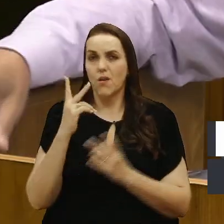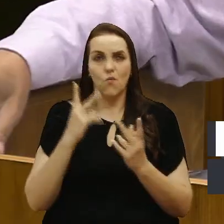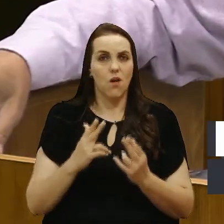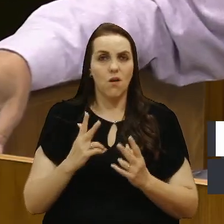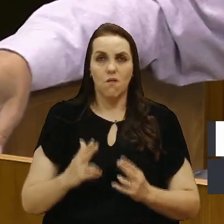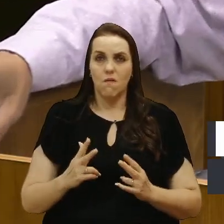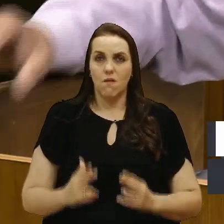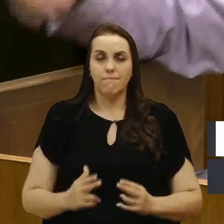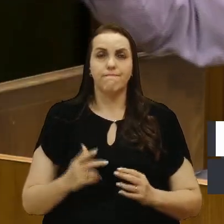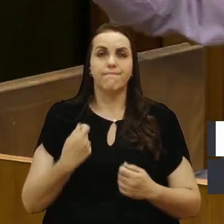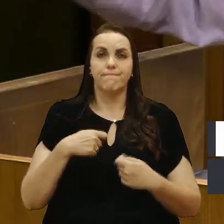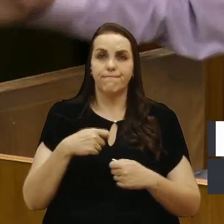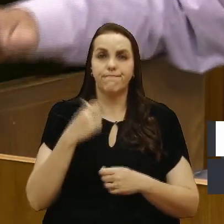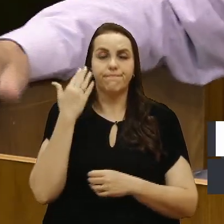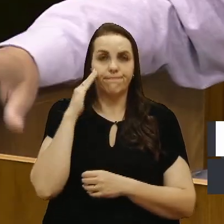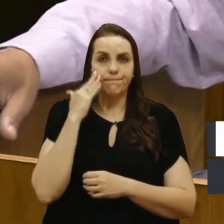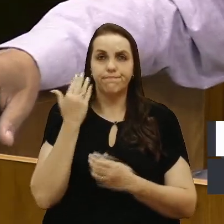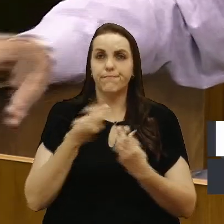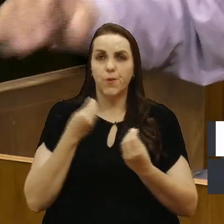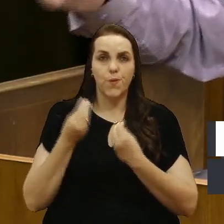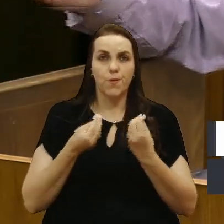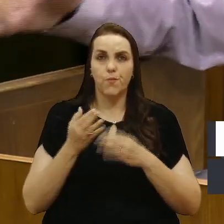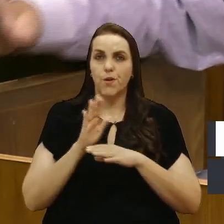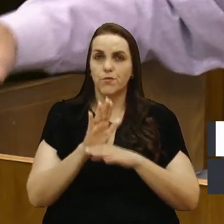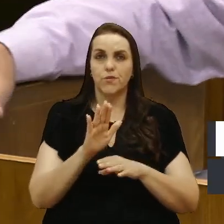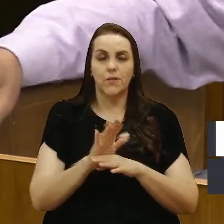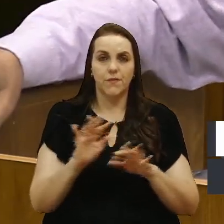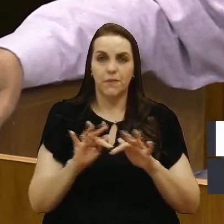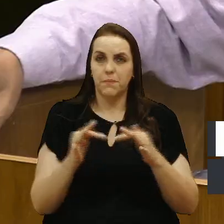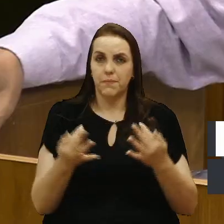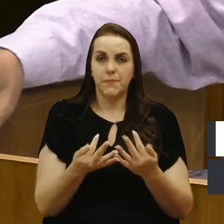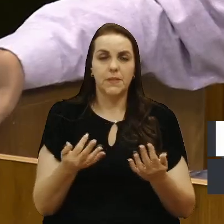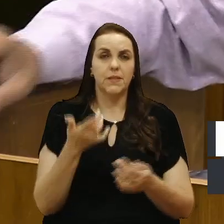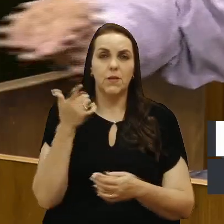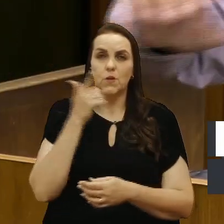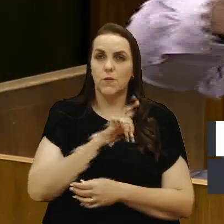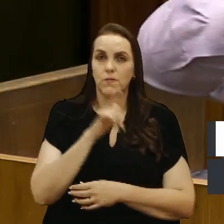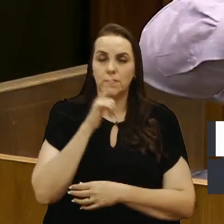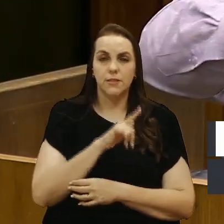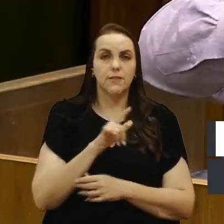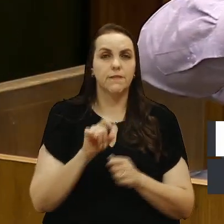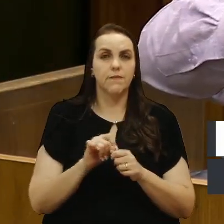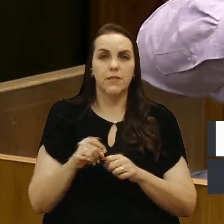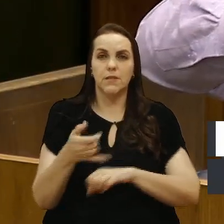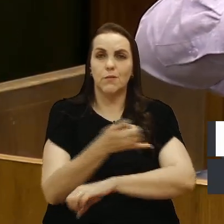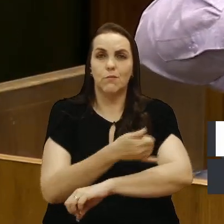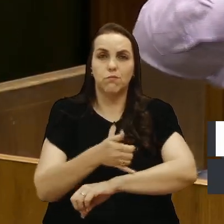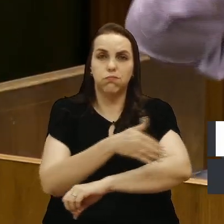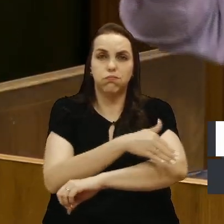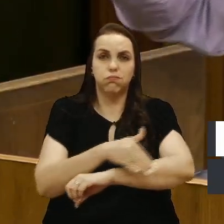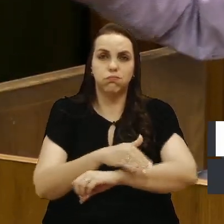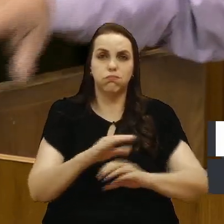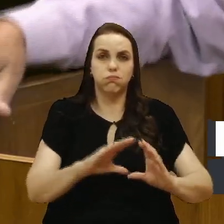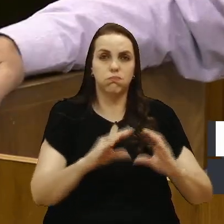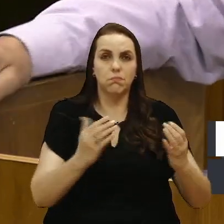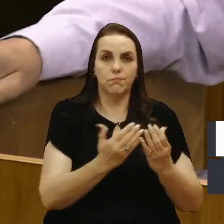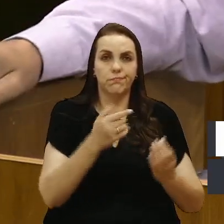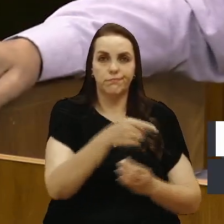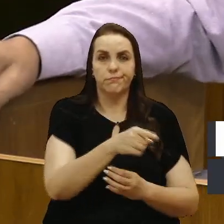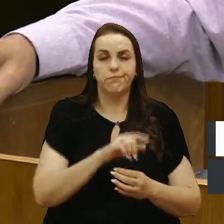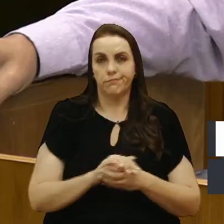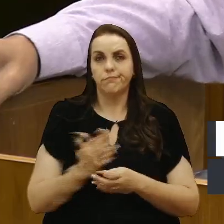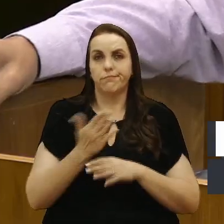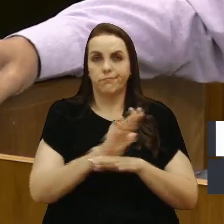precisa achar uma forma de ajudar essas famílias, que a gente consiga fazer uma pavimentação comunitária lá para ajudar